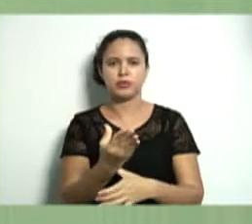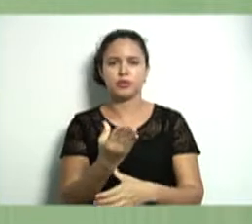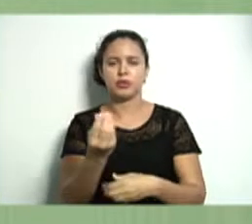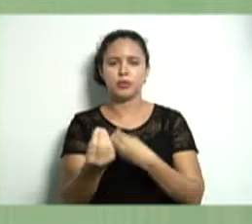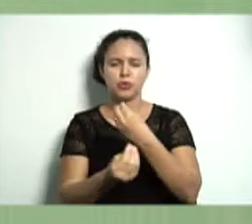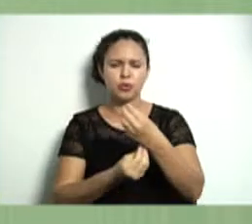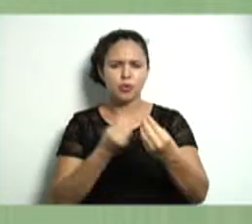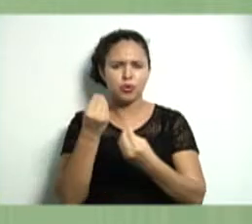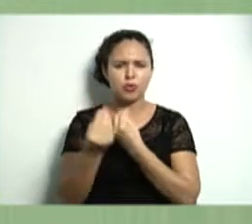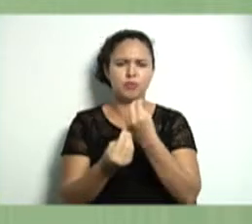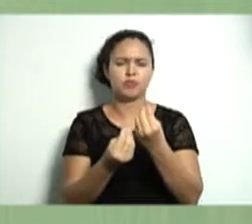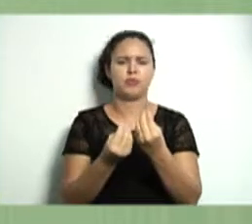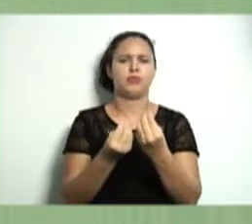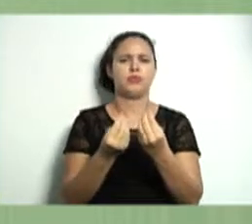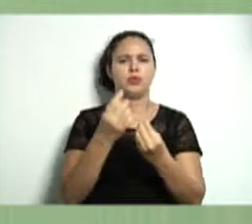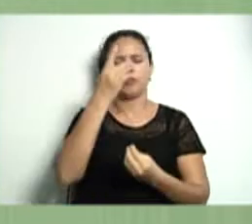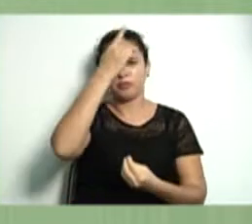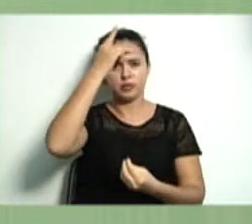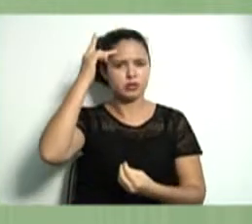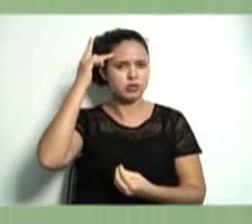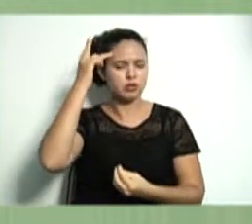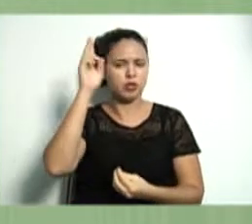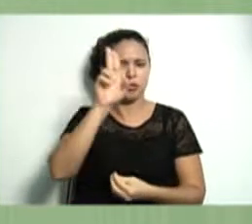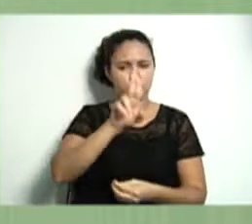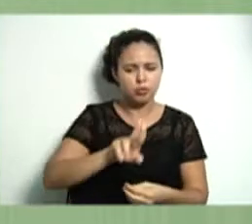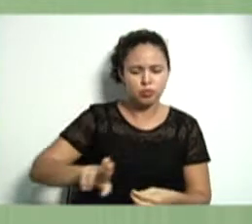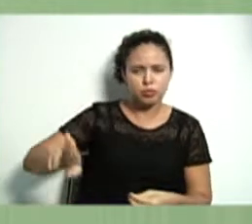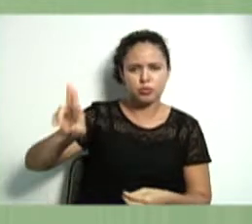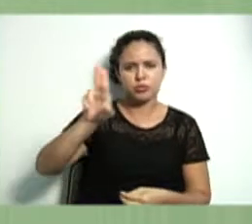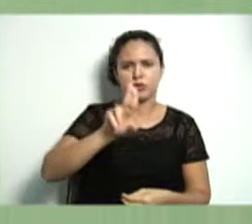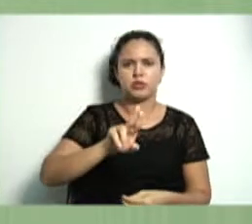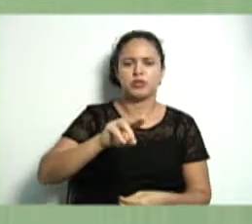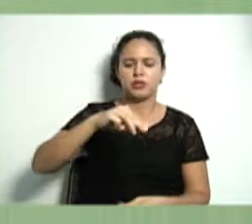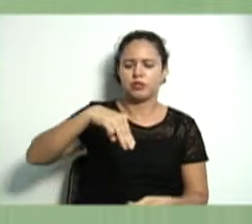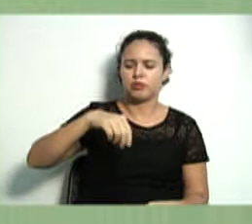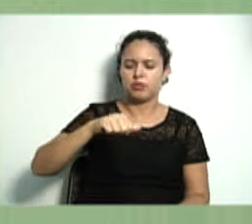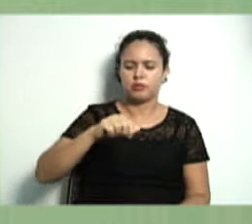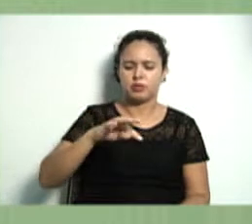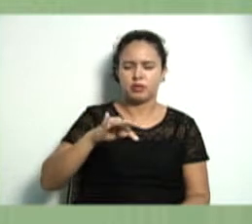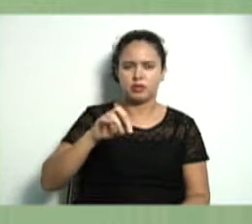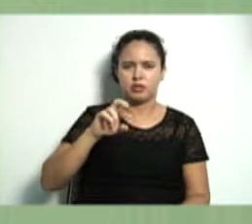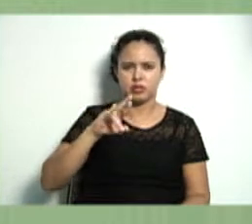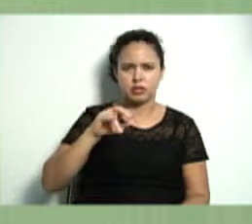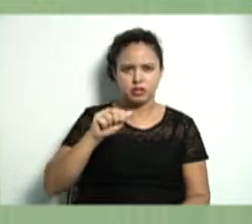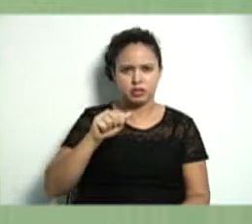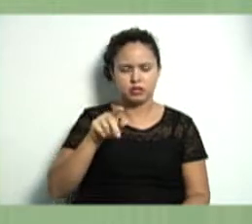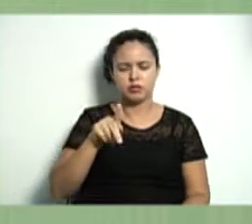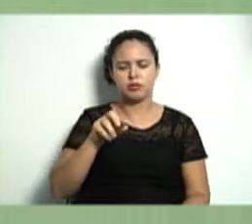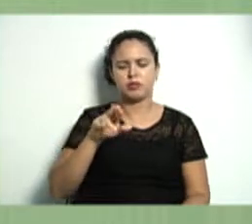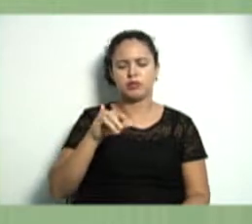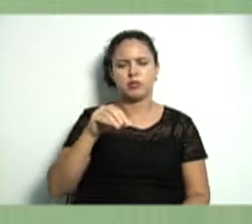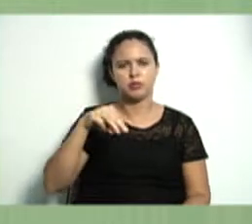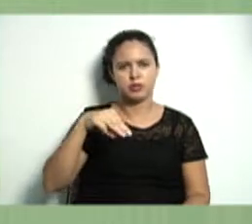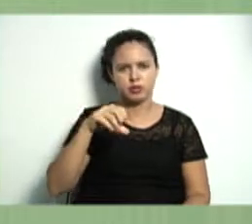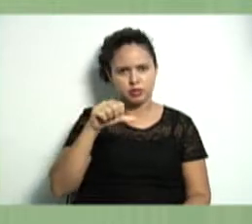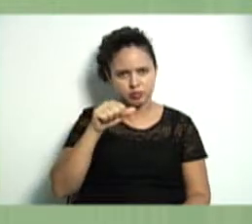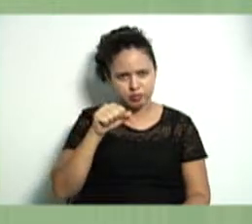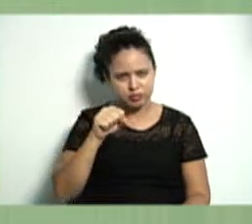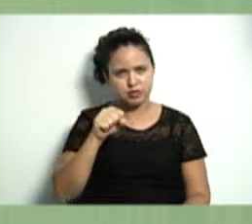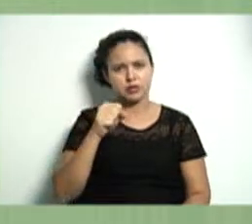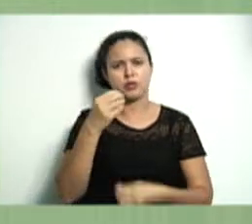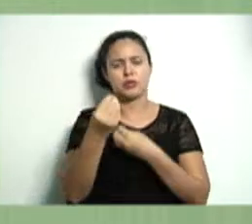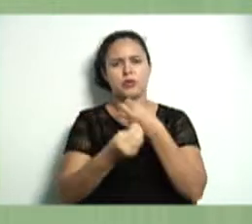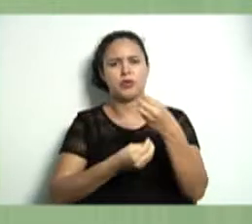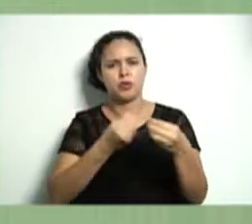específica pela qual o homem utiliza as matérias e ferramentas para realizar